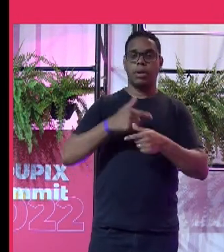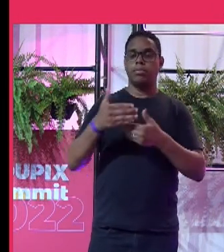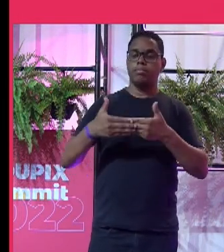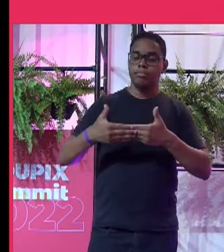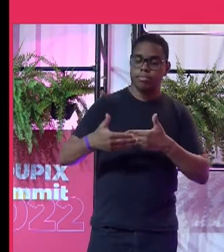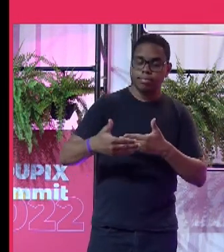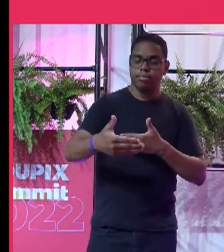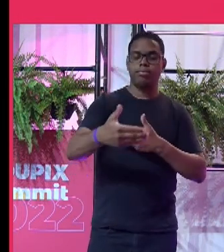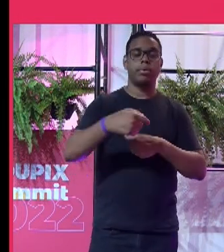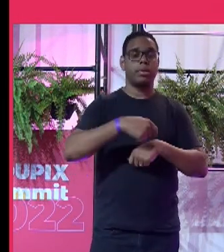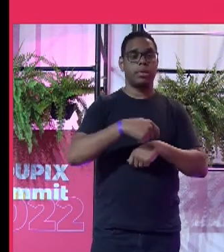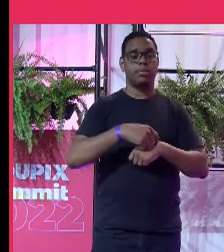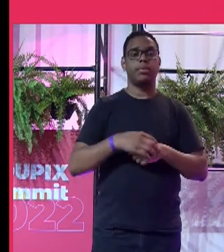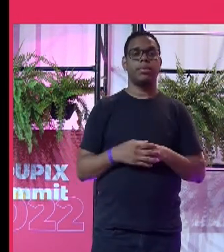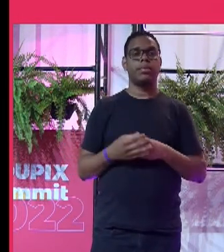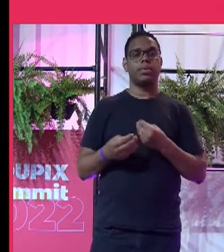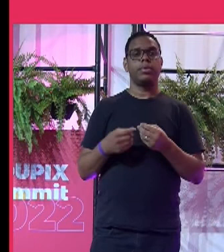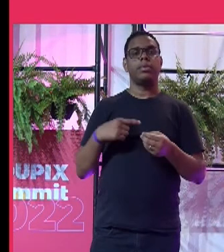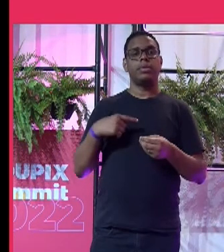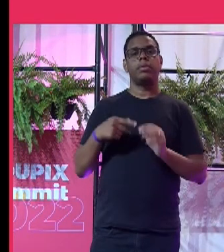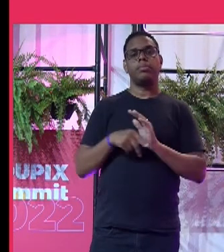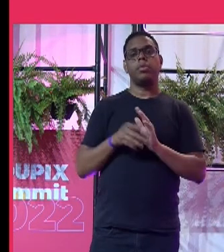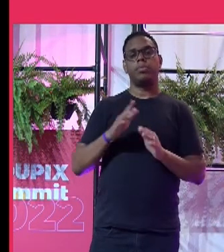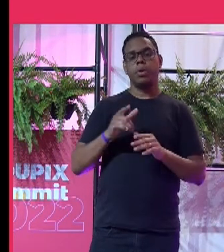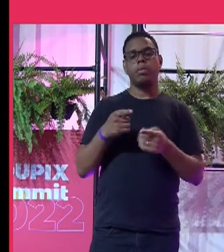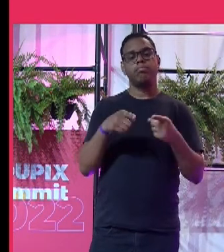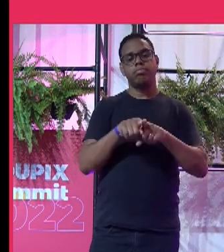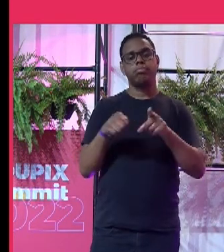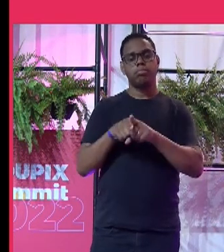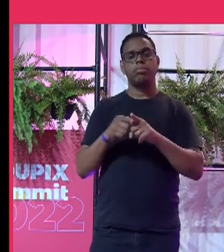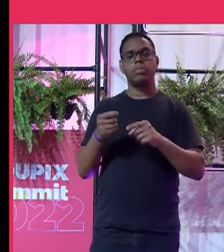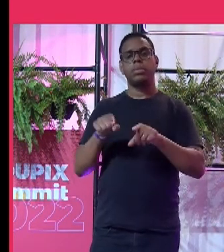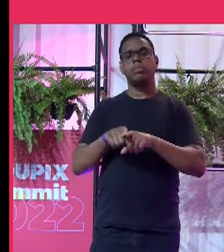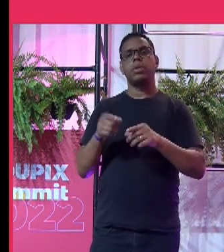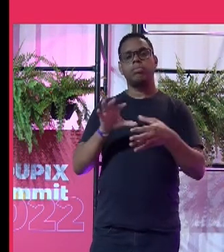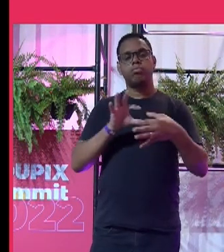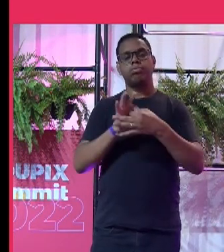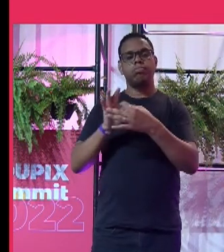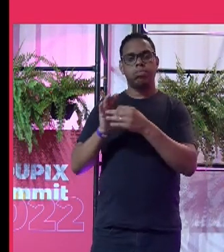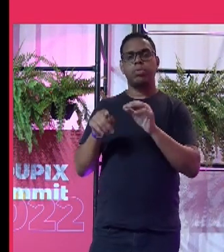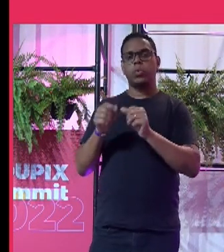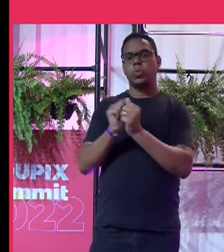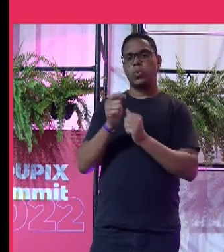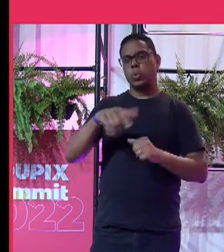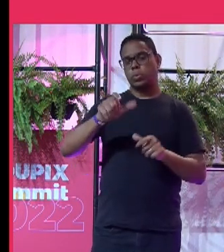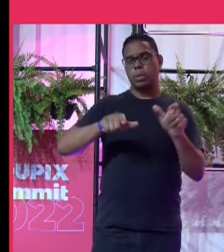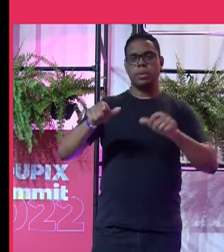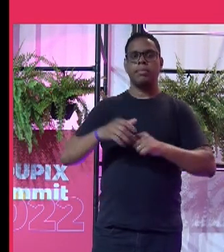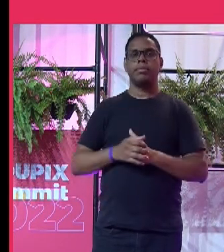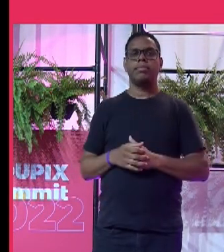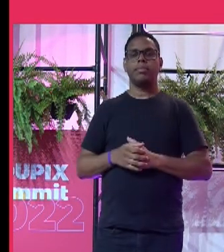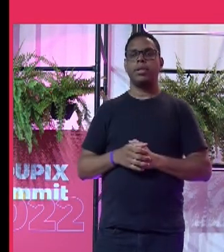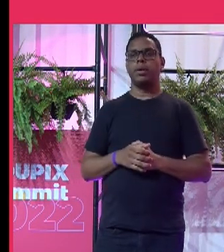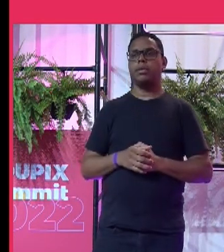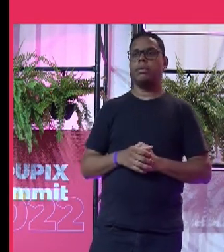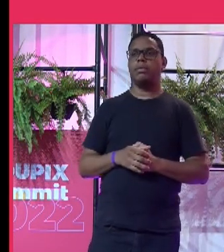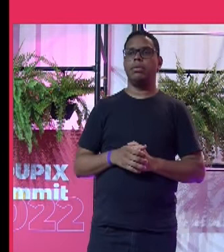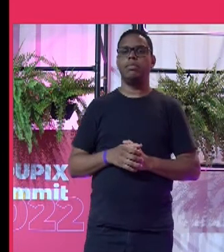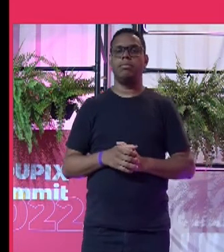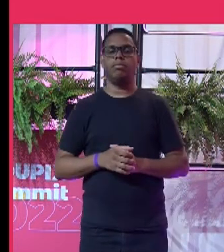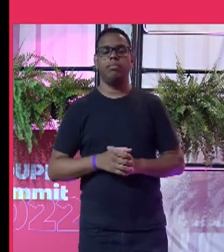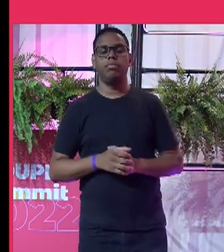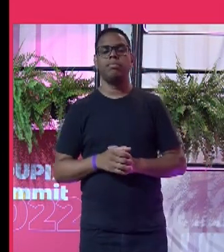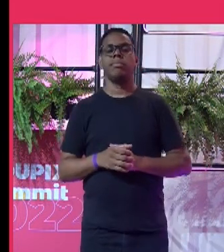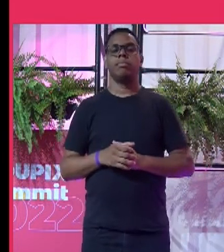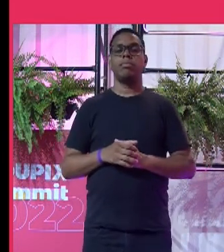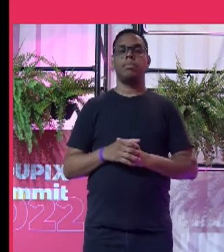longo prazo, mesmo uma parte de parceria e sociedade junto com esses creators. Ah, como eu